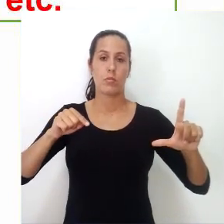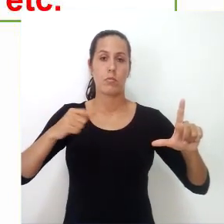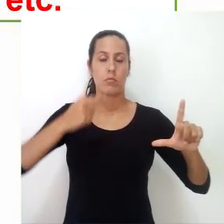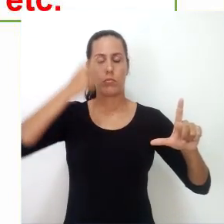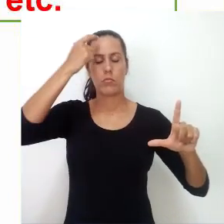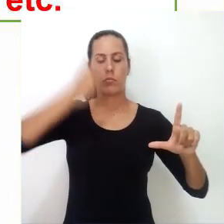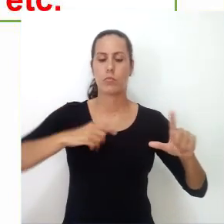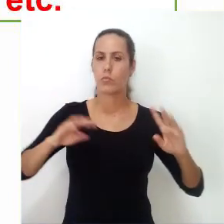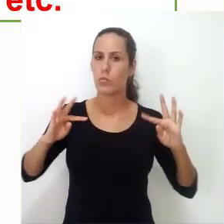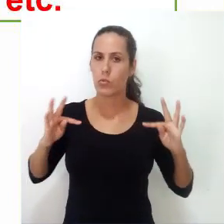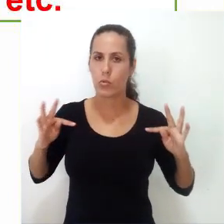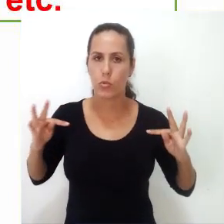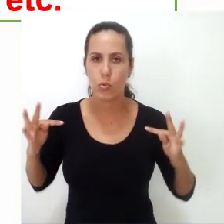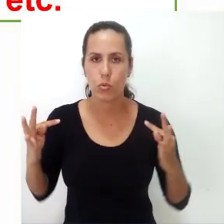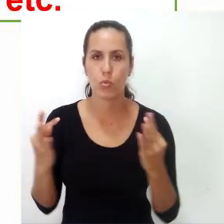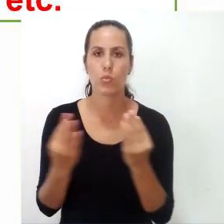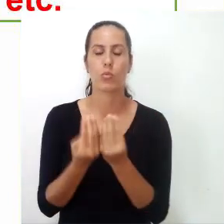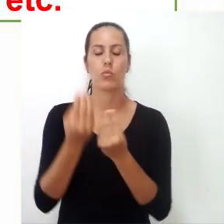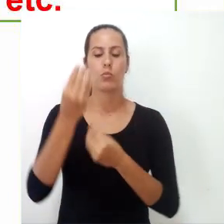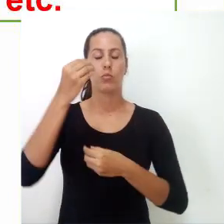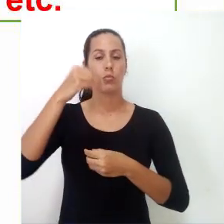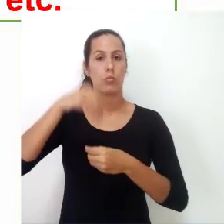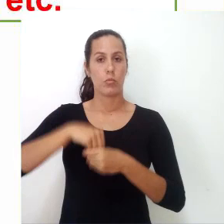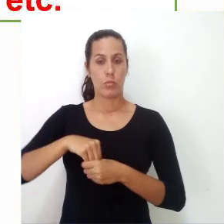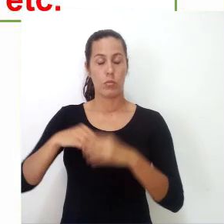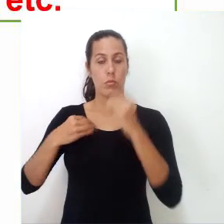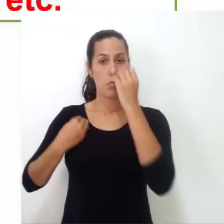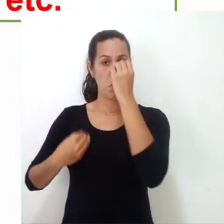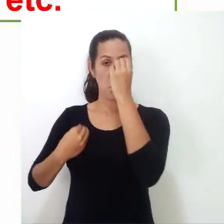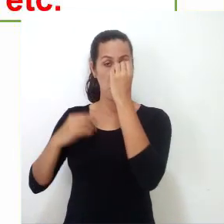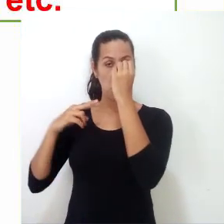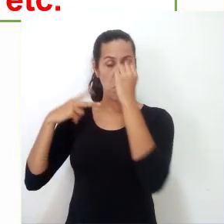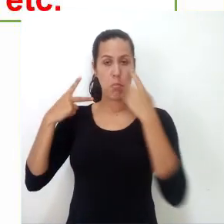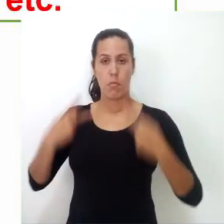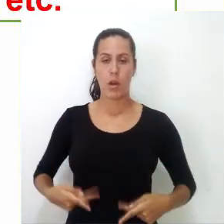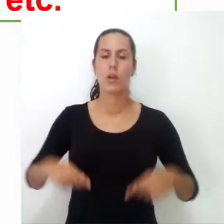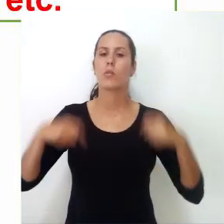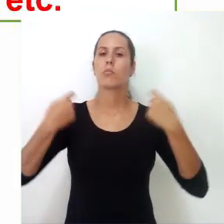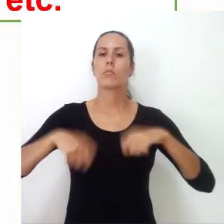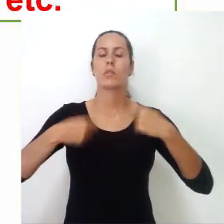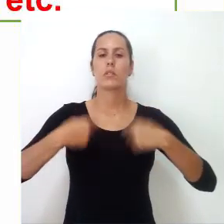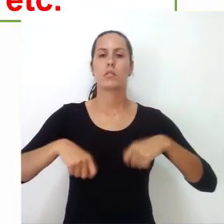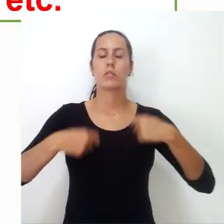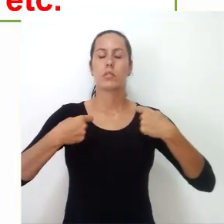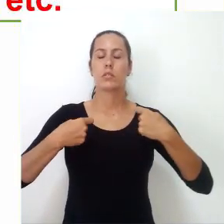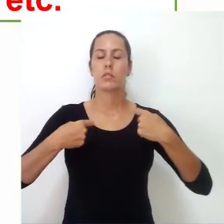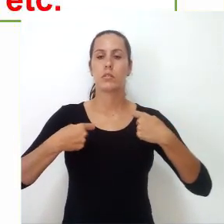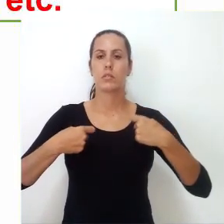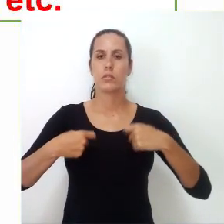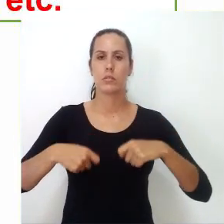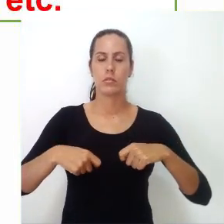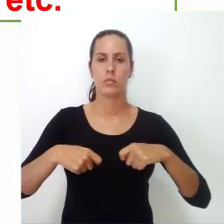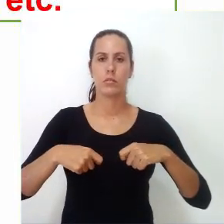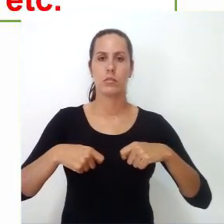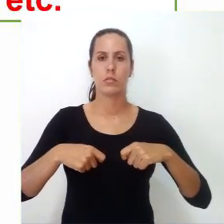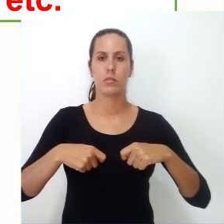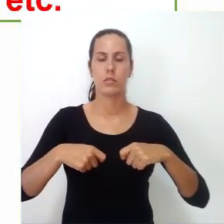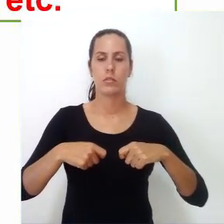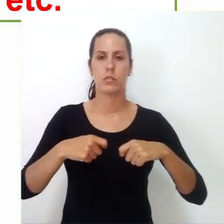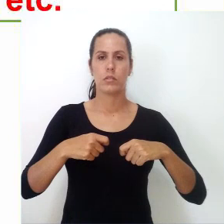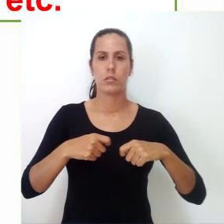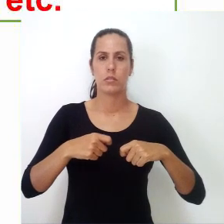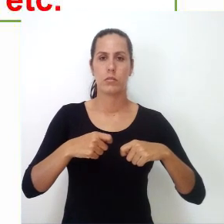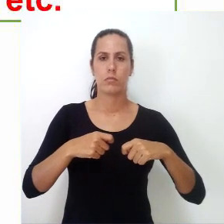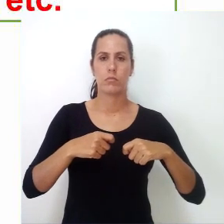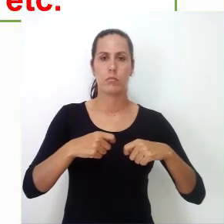vida humana, nós precisamos de textos normativos e legais. Claro. Ou seja, onde houver uma relação entre